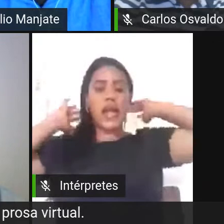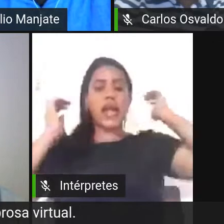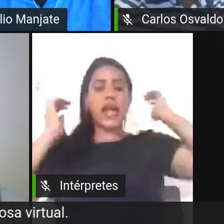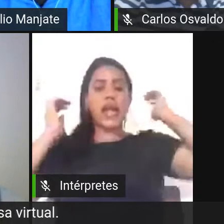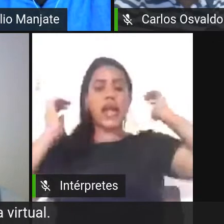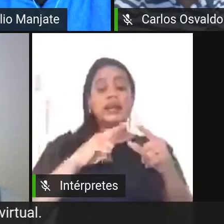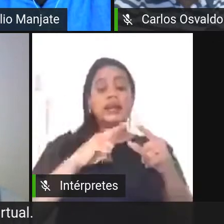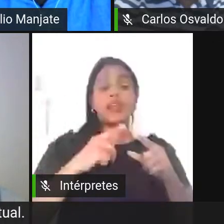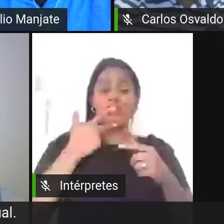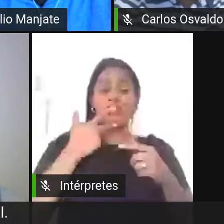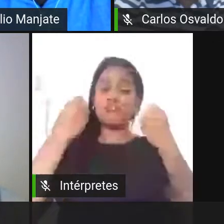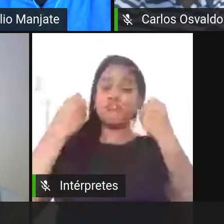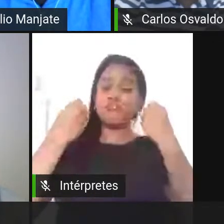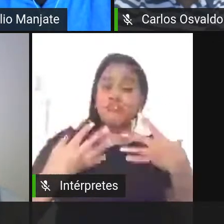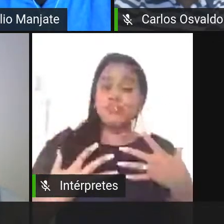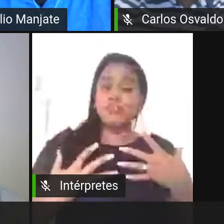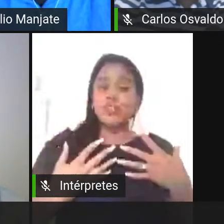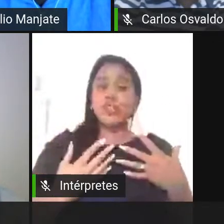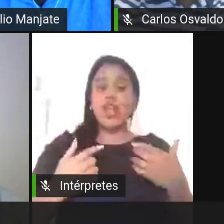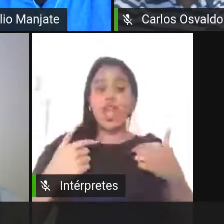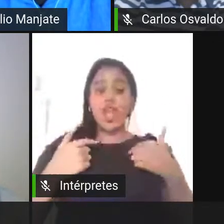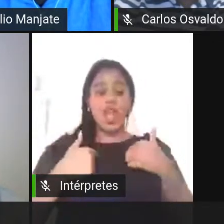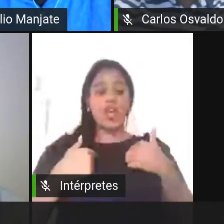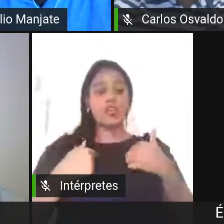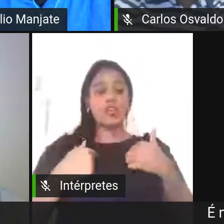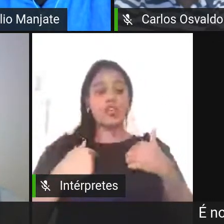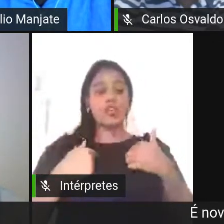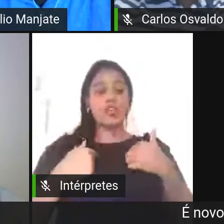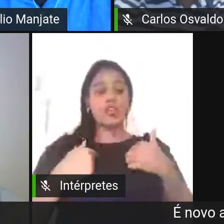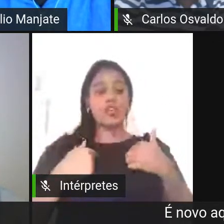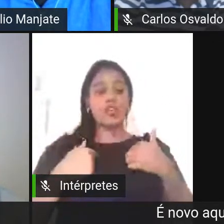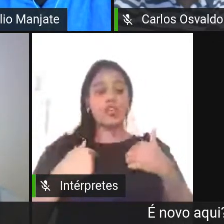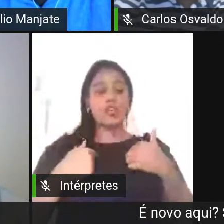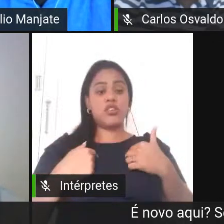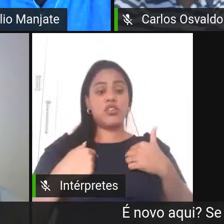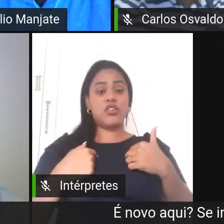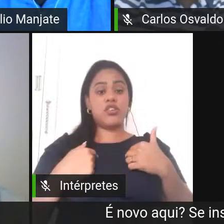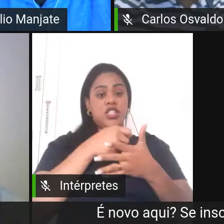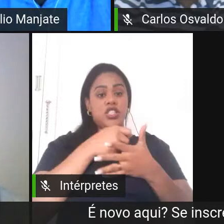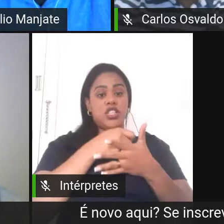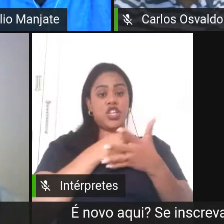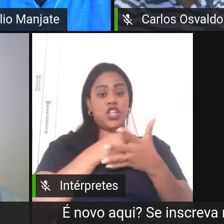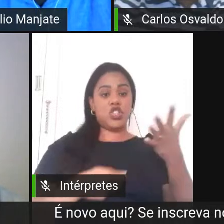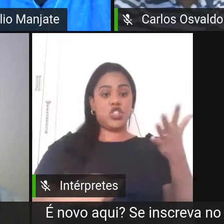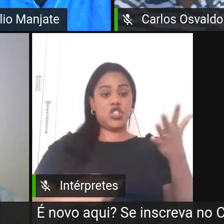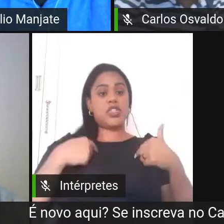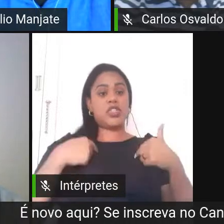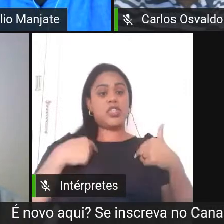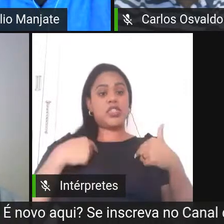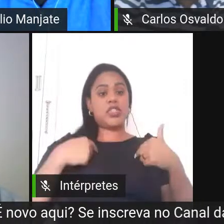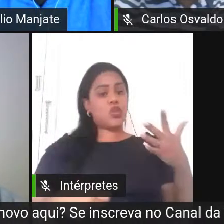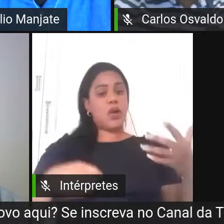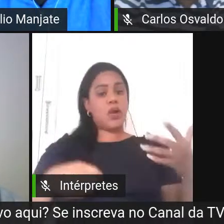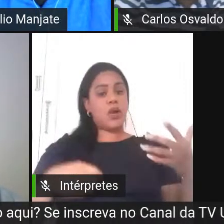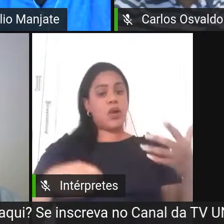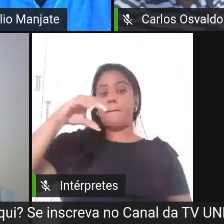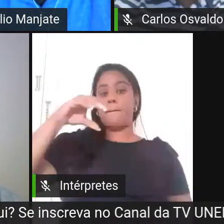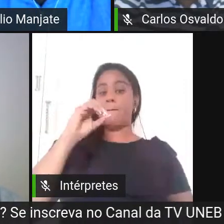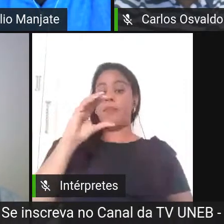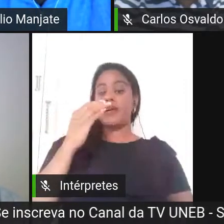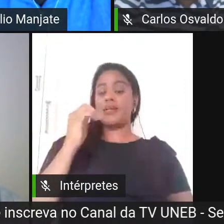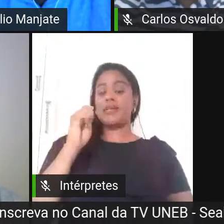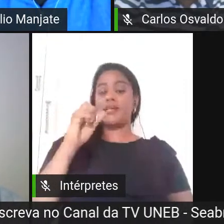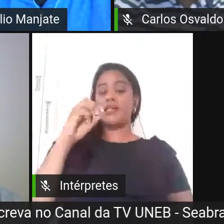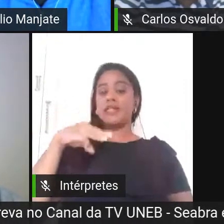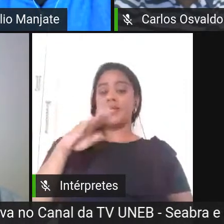foram referenciadas aqui, e quantos escritores moçambicanos foram referenciados, nós vamos perceber uma invisibilidade das